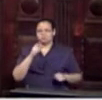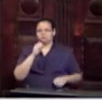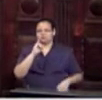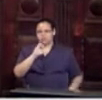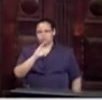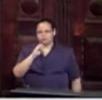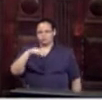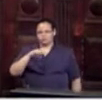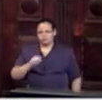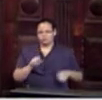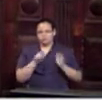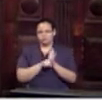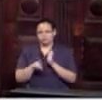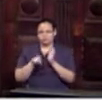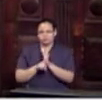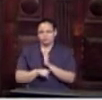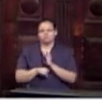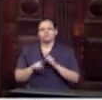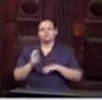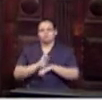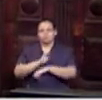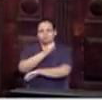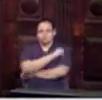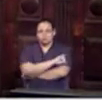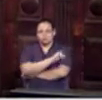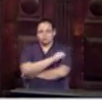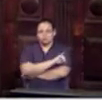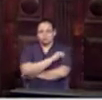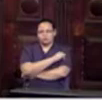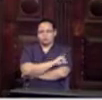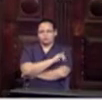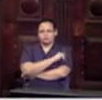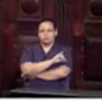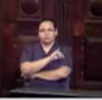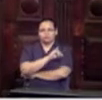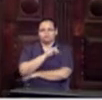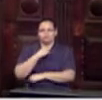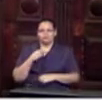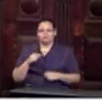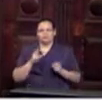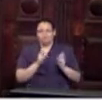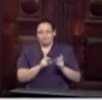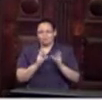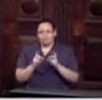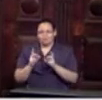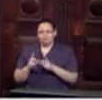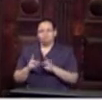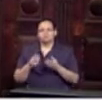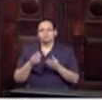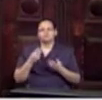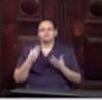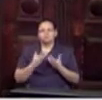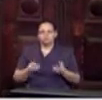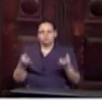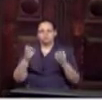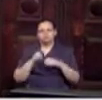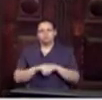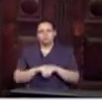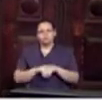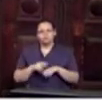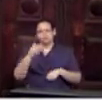ICMS no âmbito do Estado do Rio de Janeiro, incidente nas fases de produção, distribuição e comercialização de legumes, frutas, hortaliças e